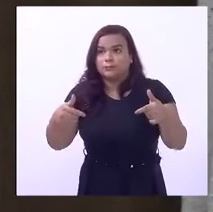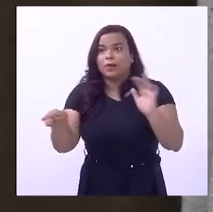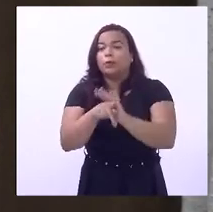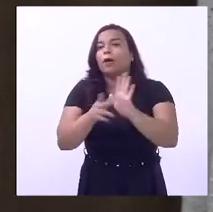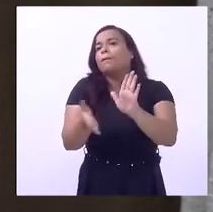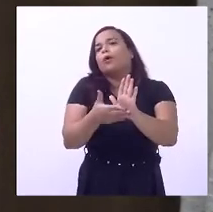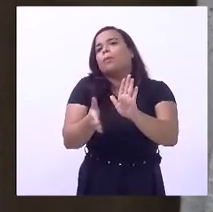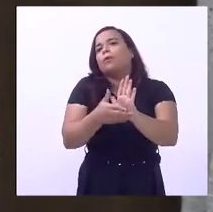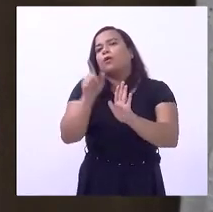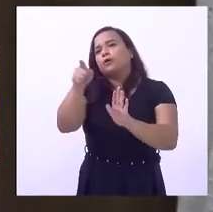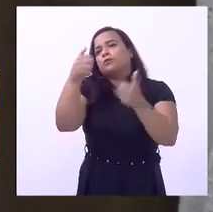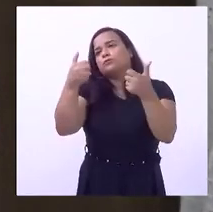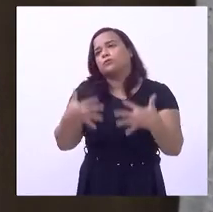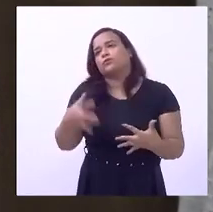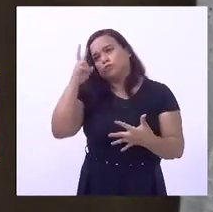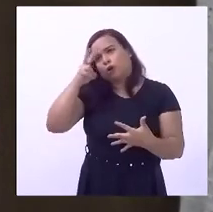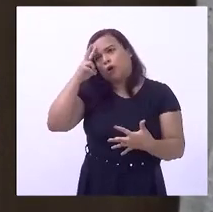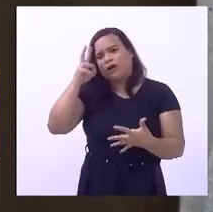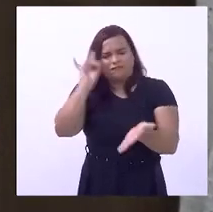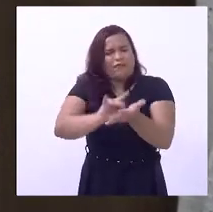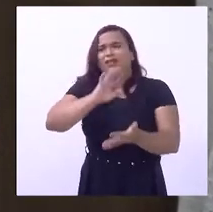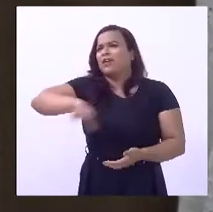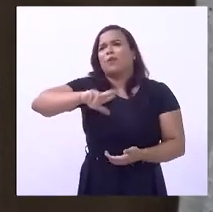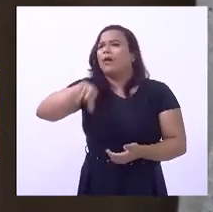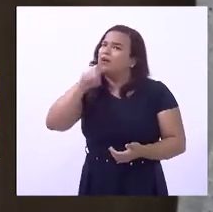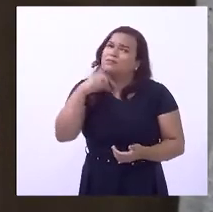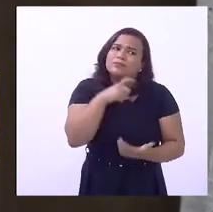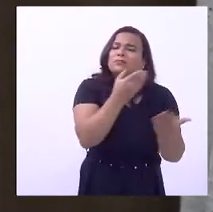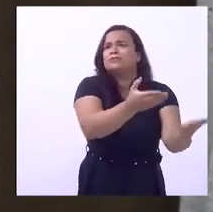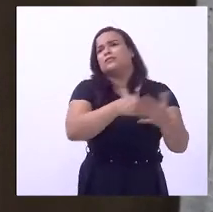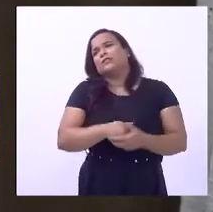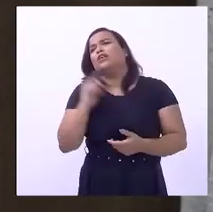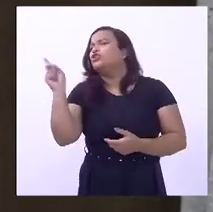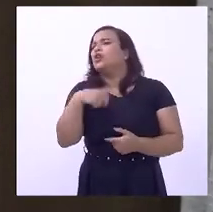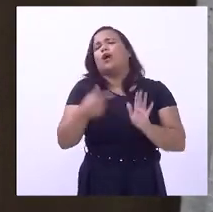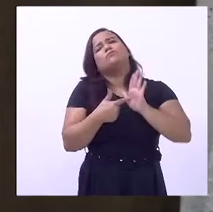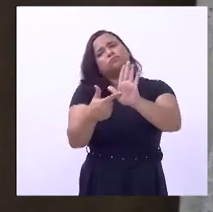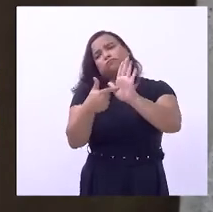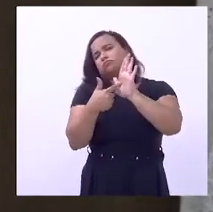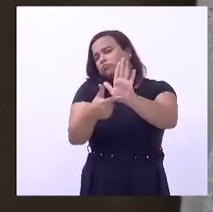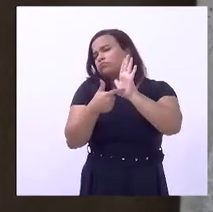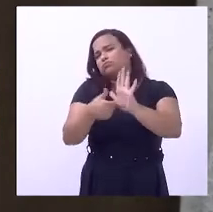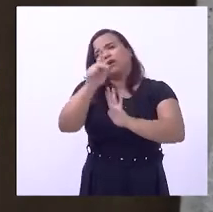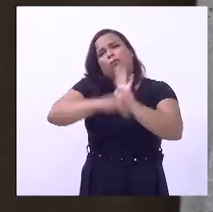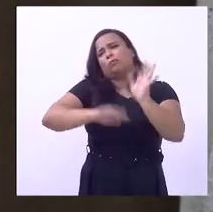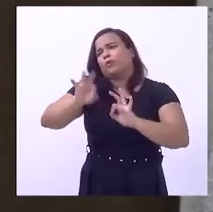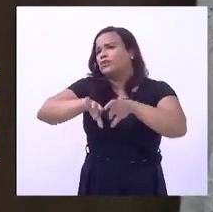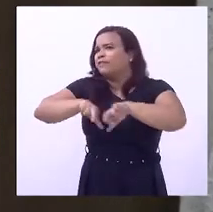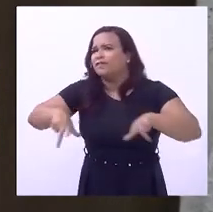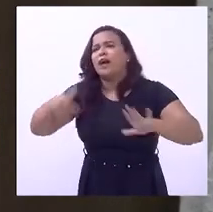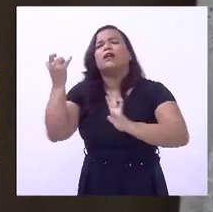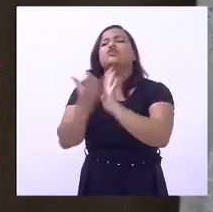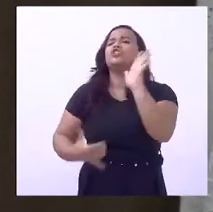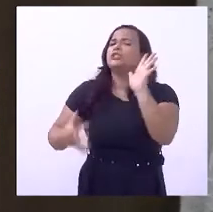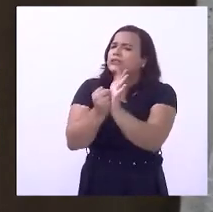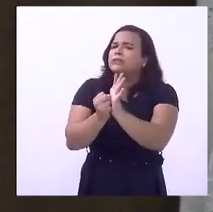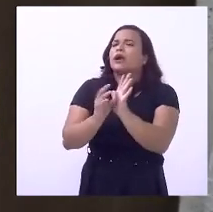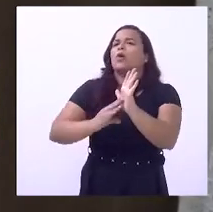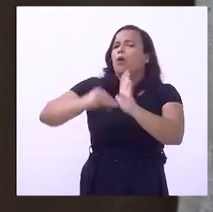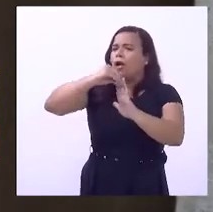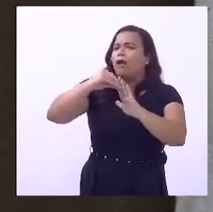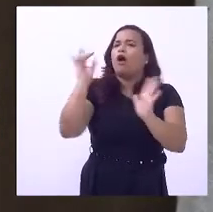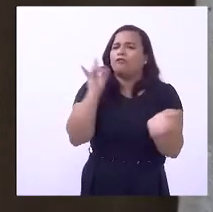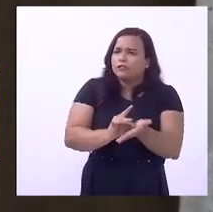propor essa matéria. Isso não é verdade. O tempo todo nós apresentamos aqui projetos de inscrição no calendário oficial,